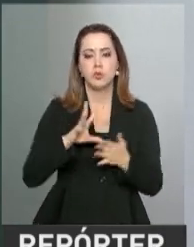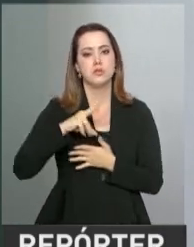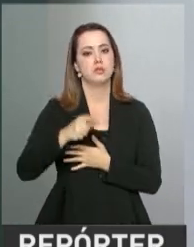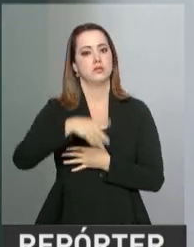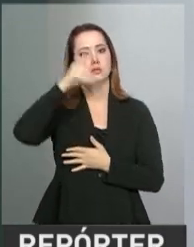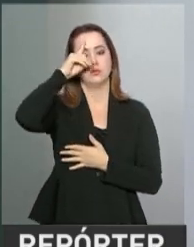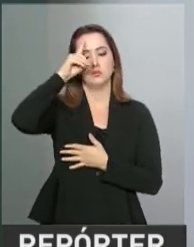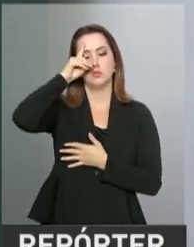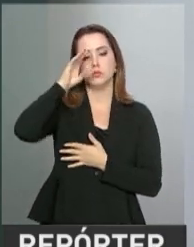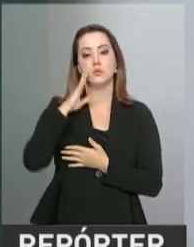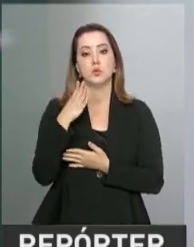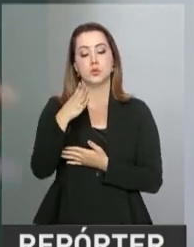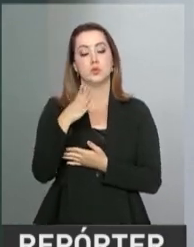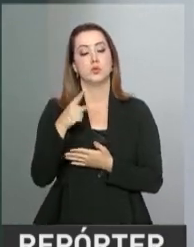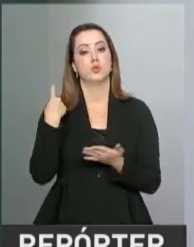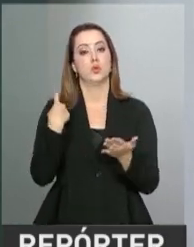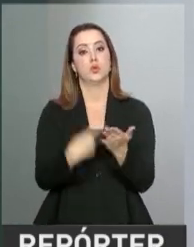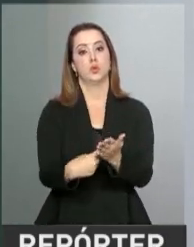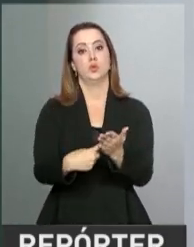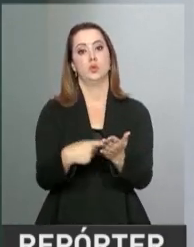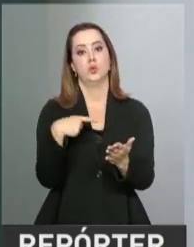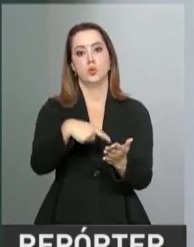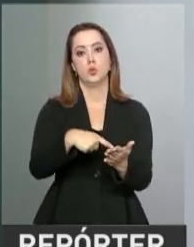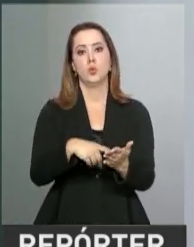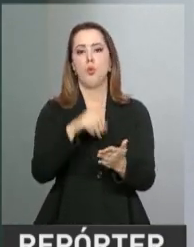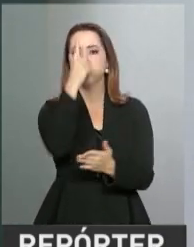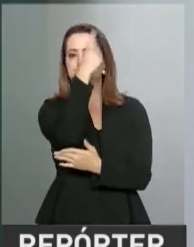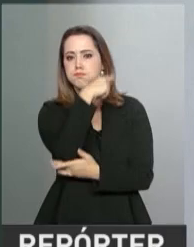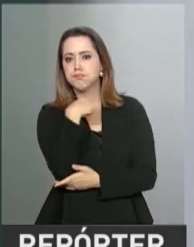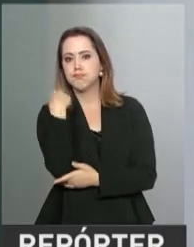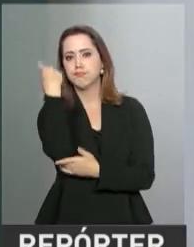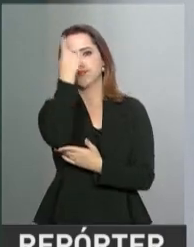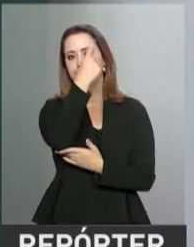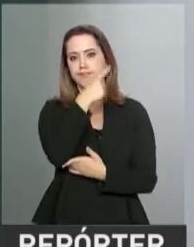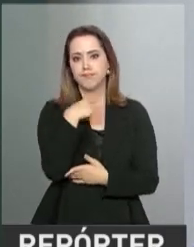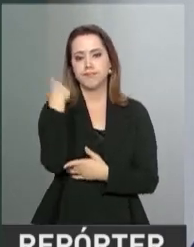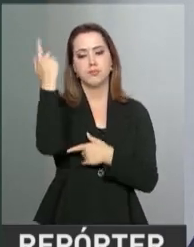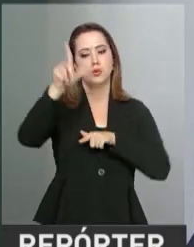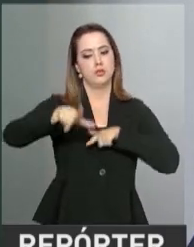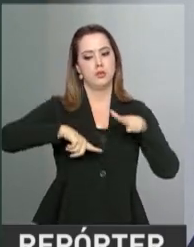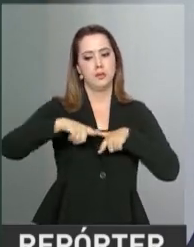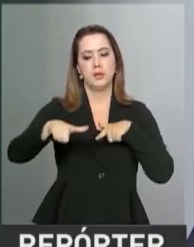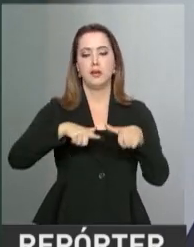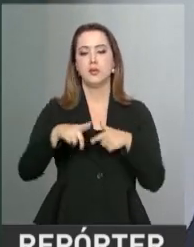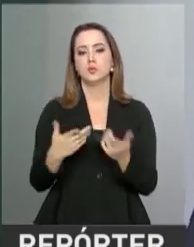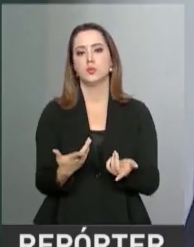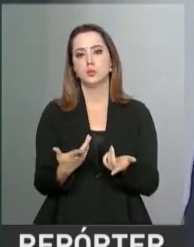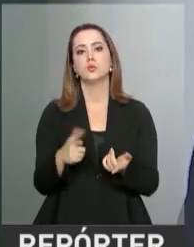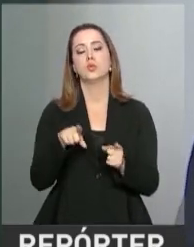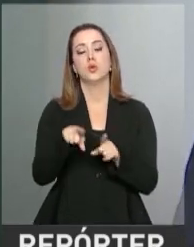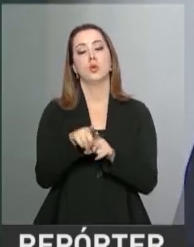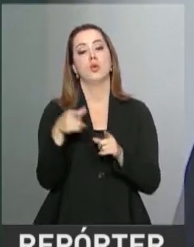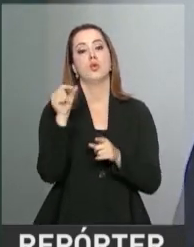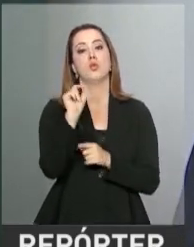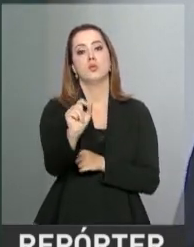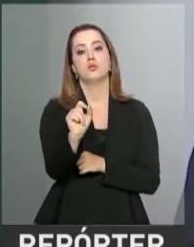diariamente cumprem a sua jornada de trabalho, a jornada de